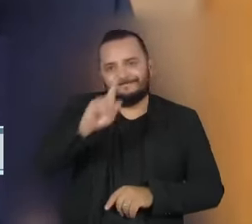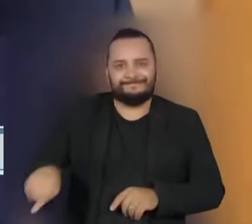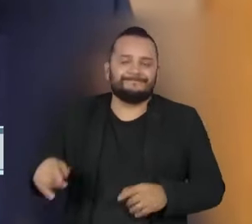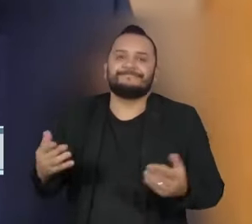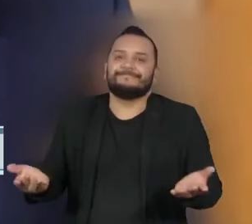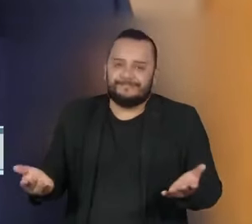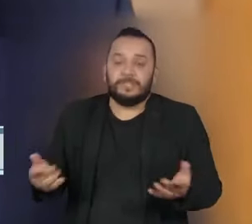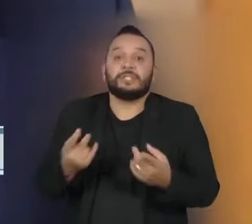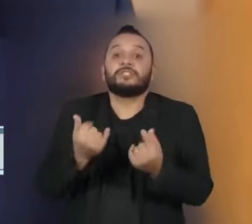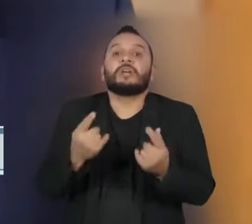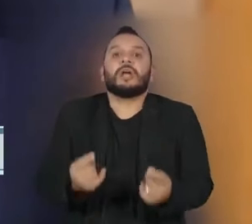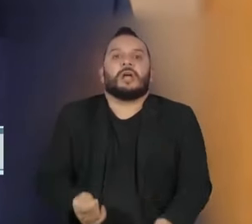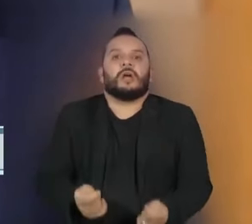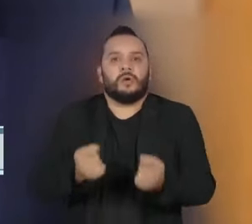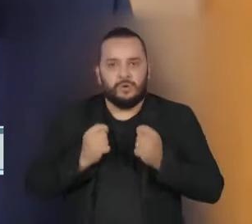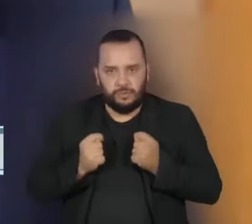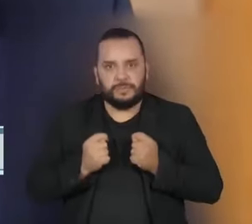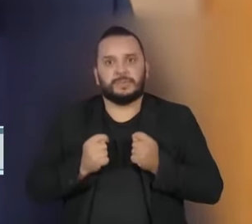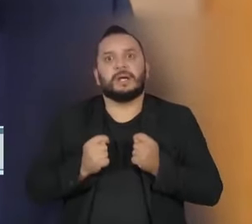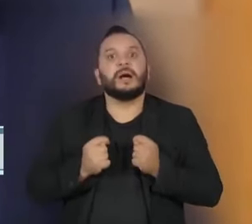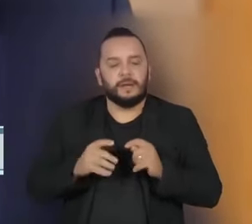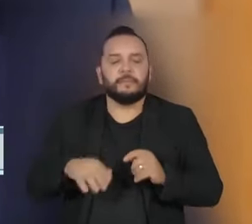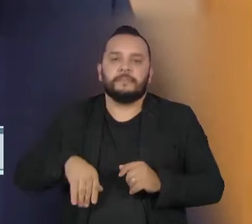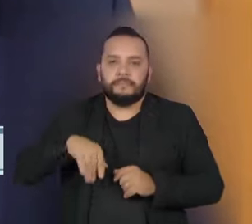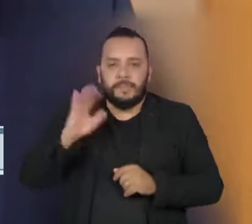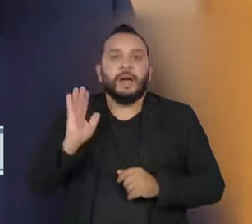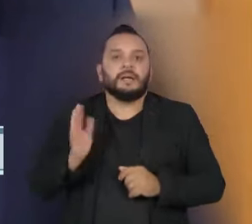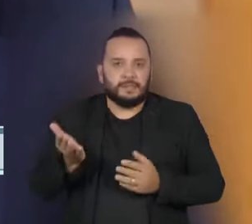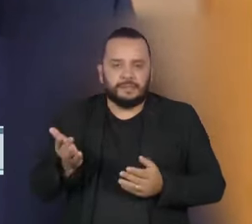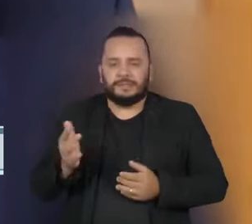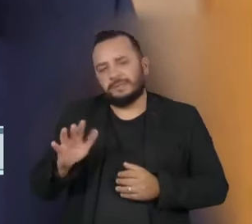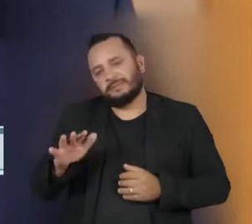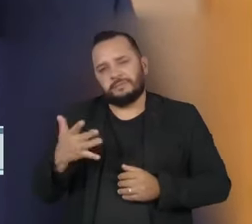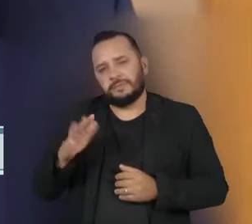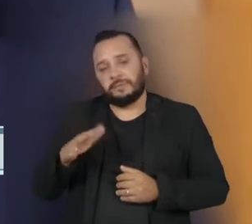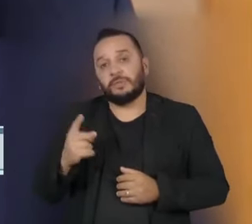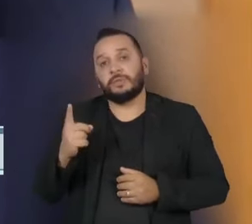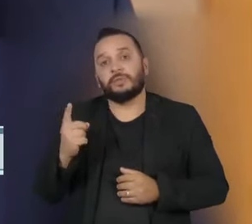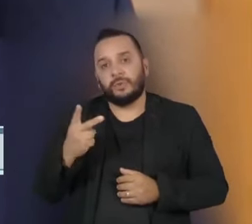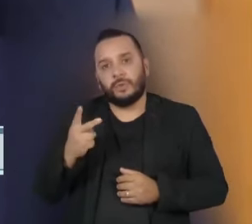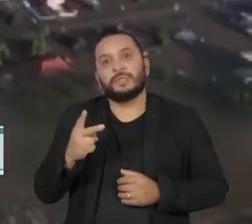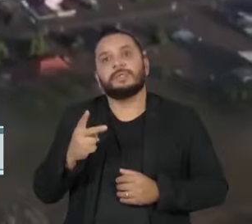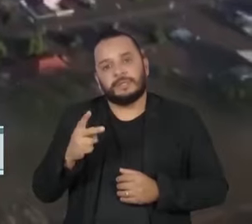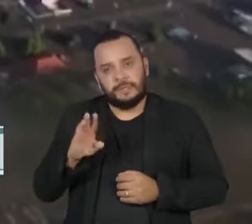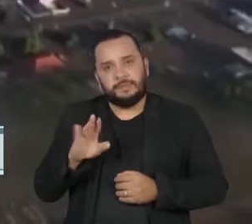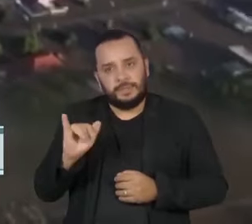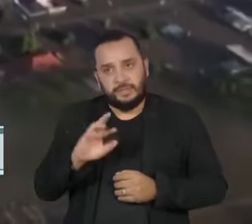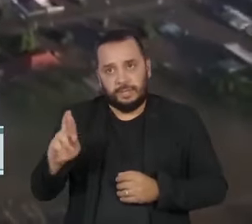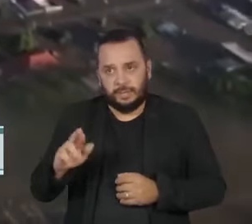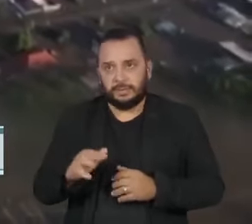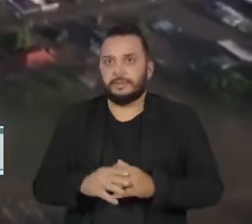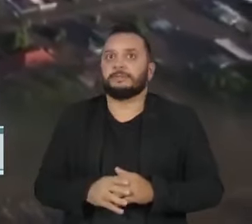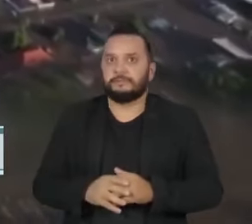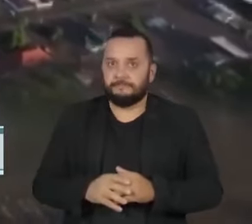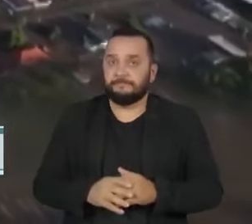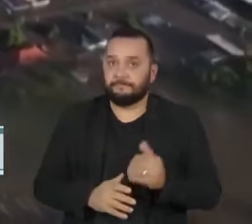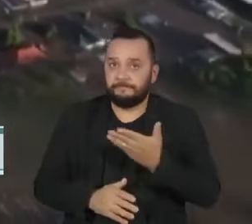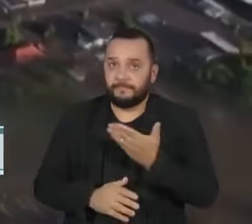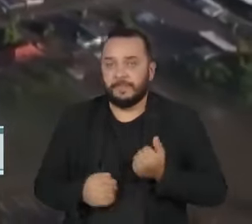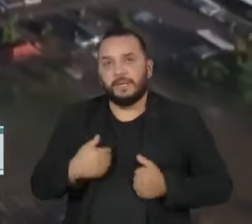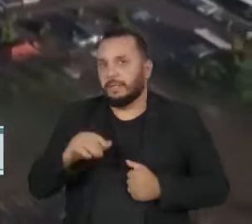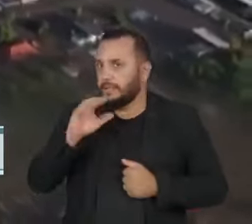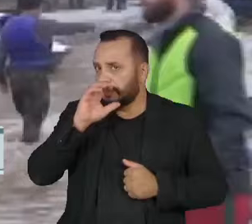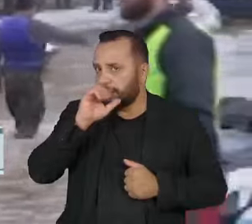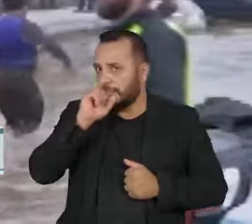eh do fluxo de 36 meses será da ordem de 12 bilhões de reais no sábado o governo já havia